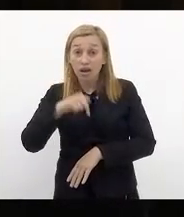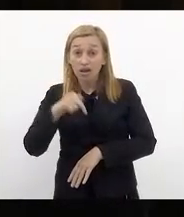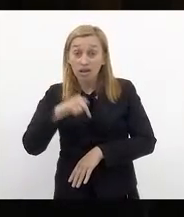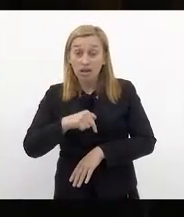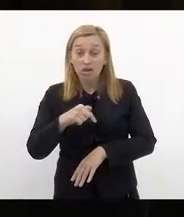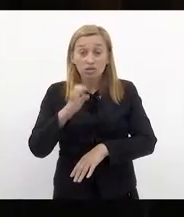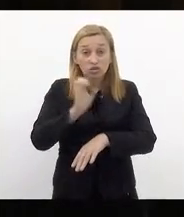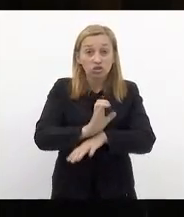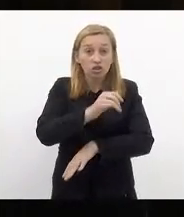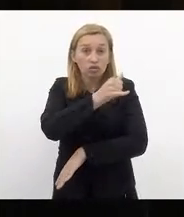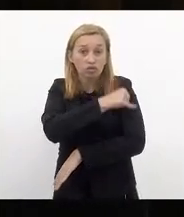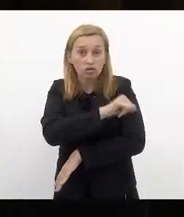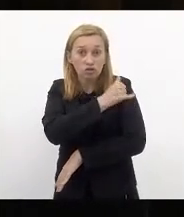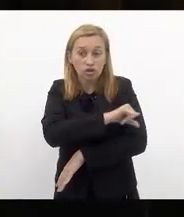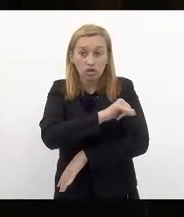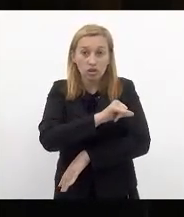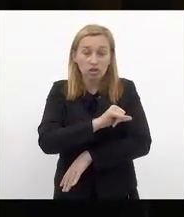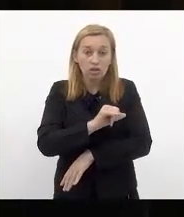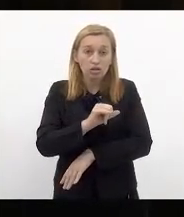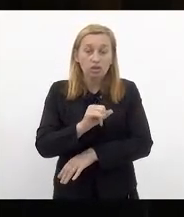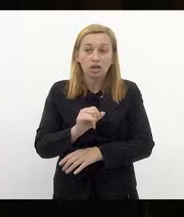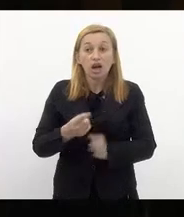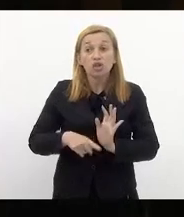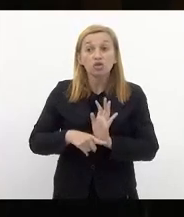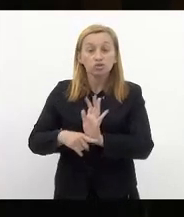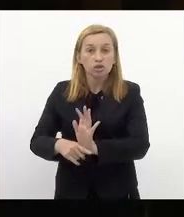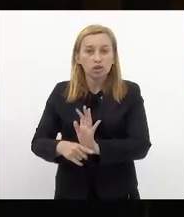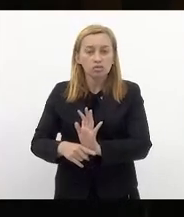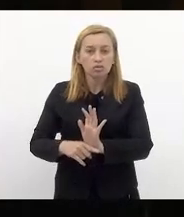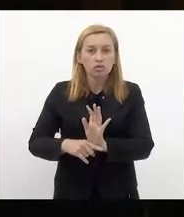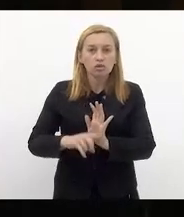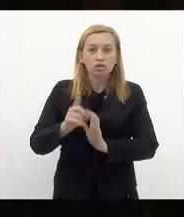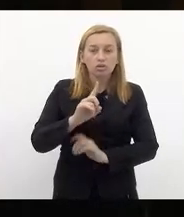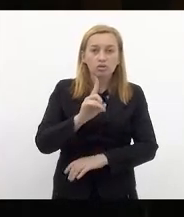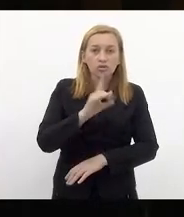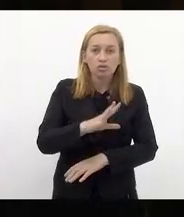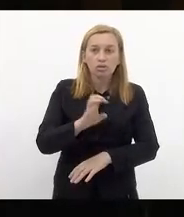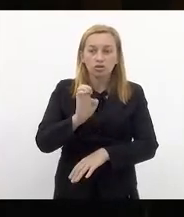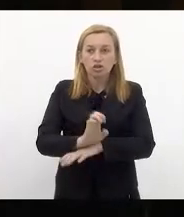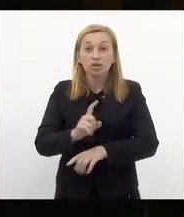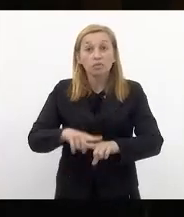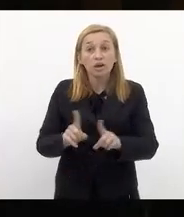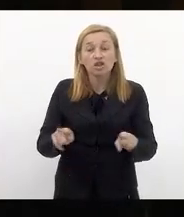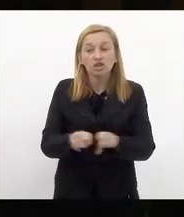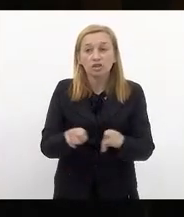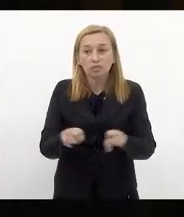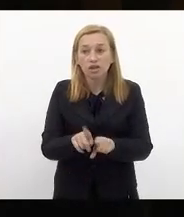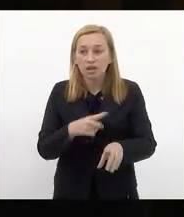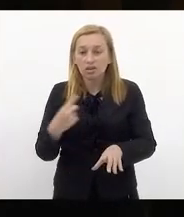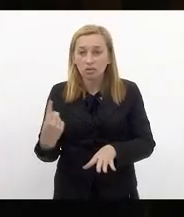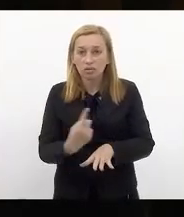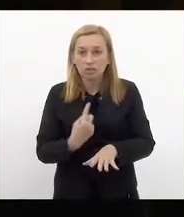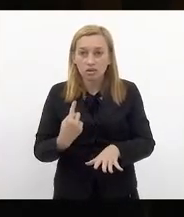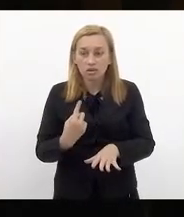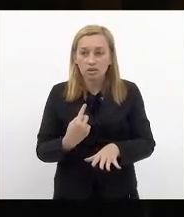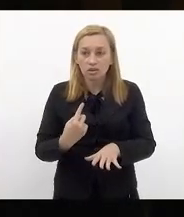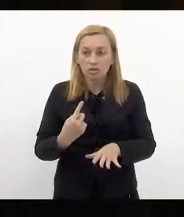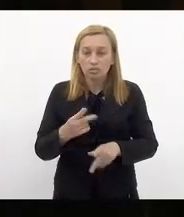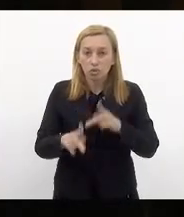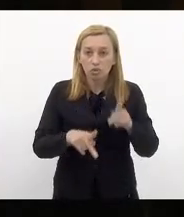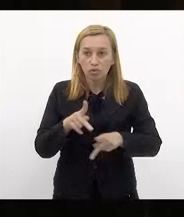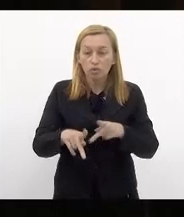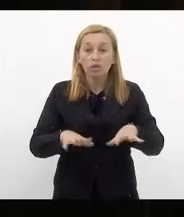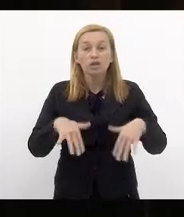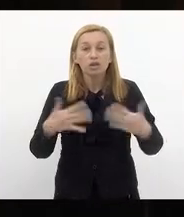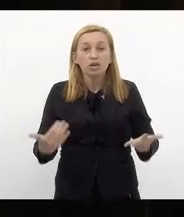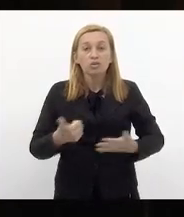nesse estado do Rio de Janeiro, dando a sua contribuição não só para o nosso estado, como também para a nossa nação. Então,